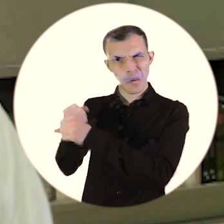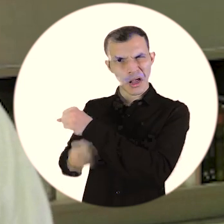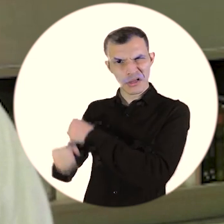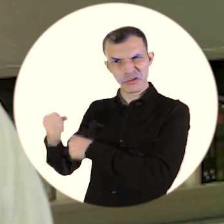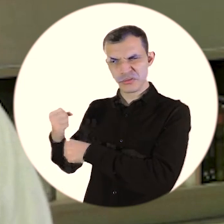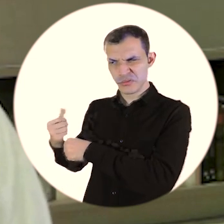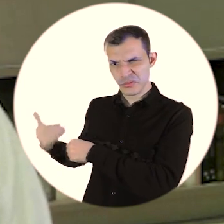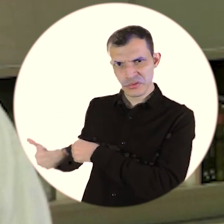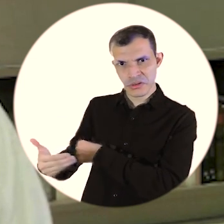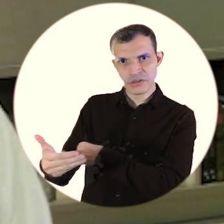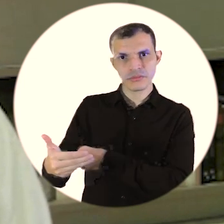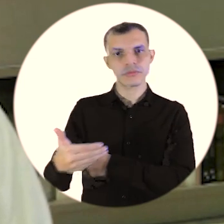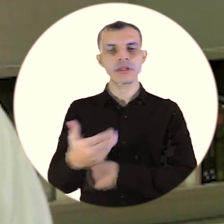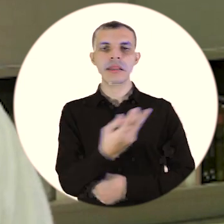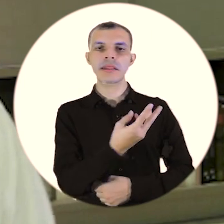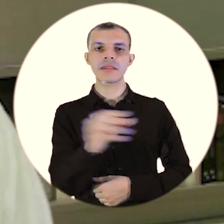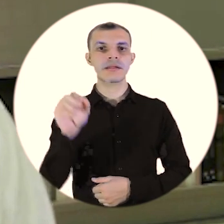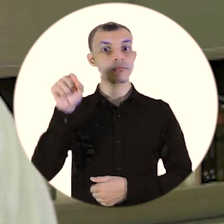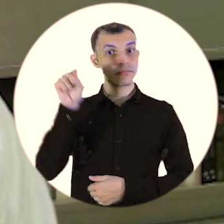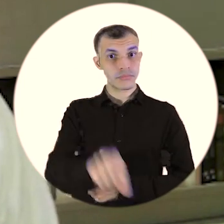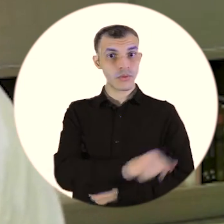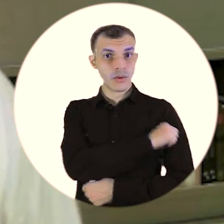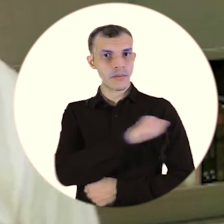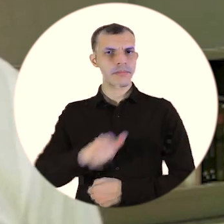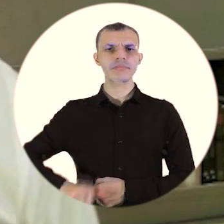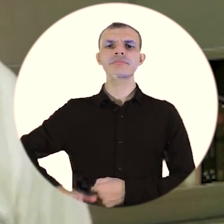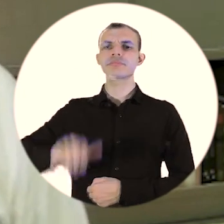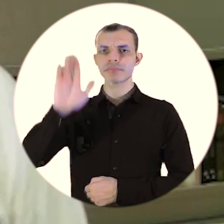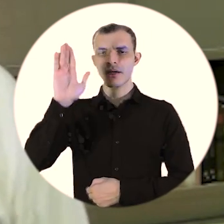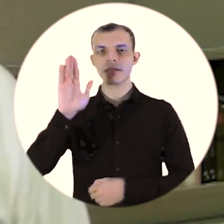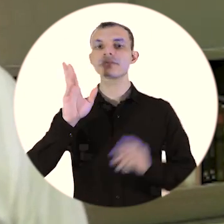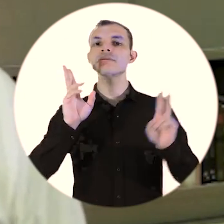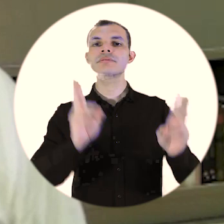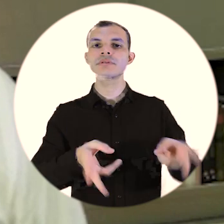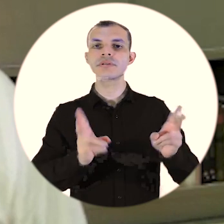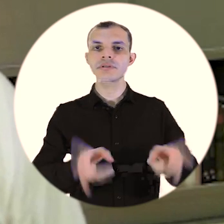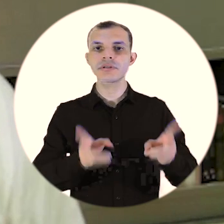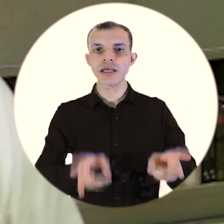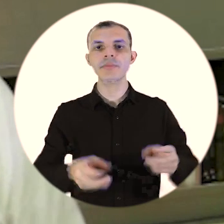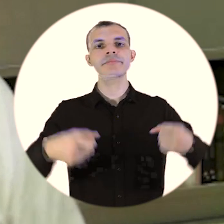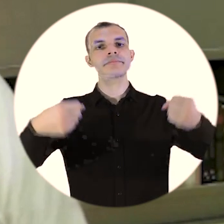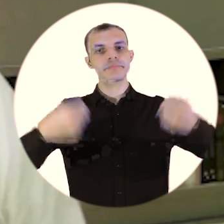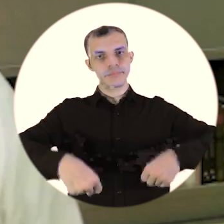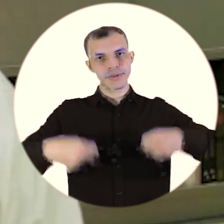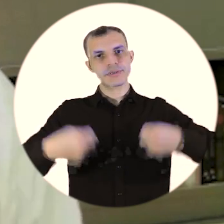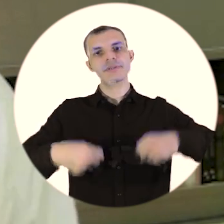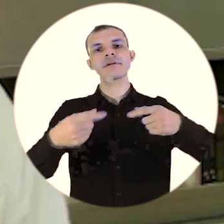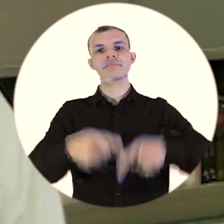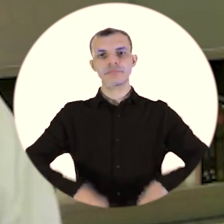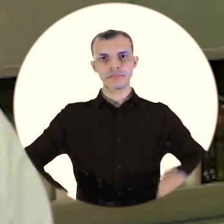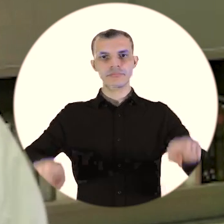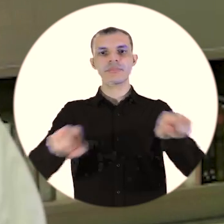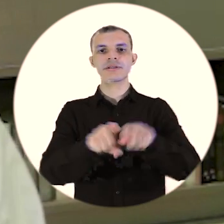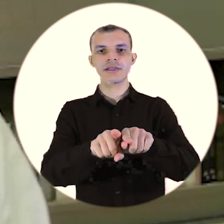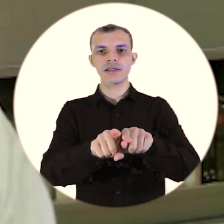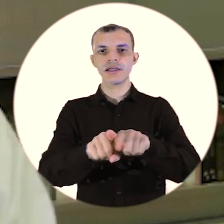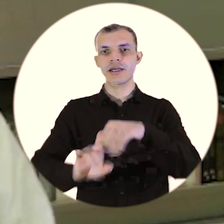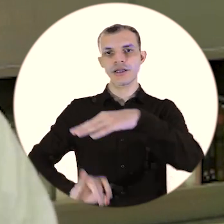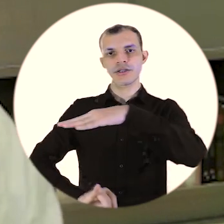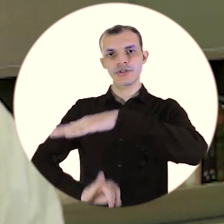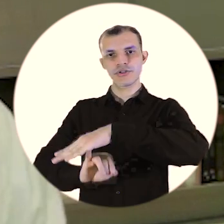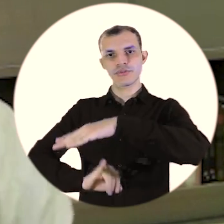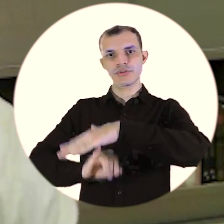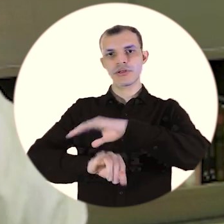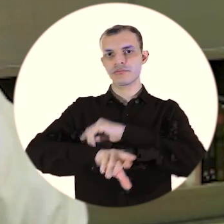4 anos, mais de 30 mil alunos, né, e sempre tendo que fazer uma parceria